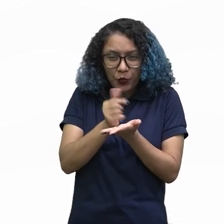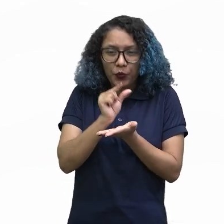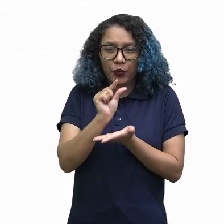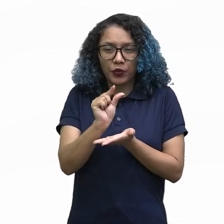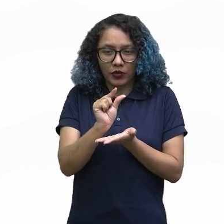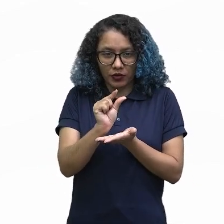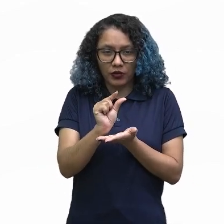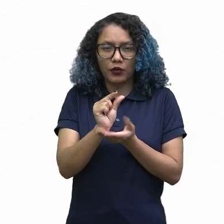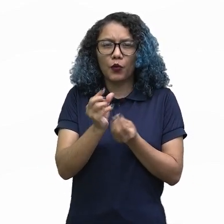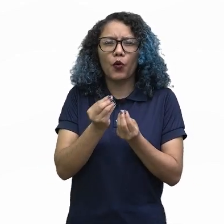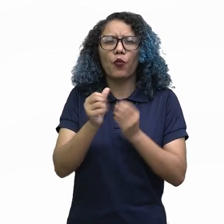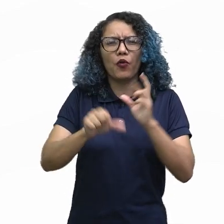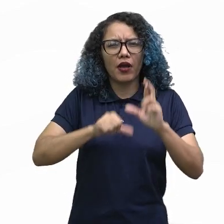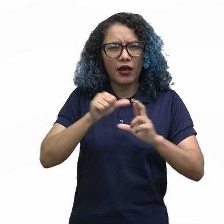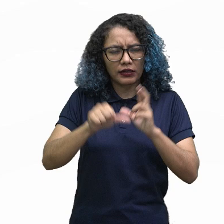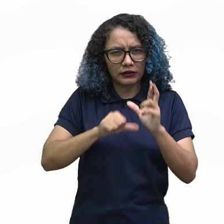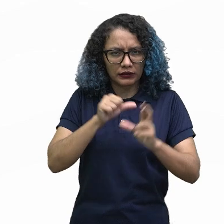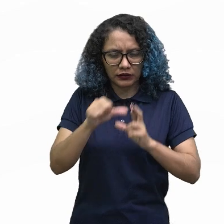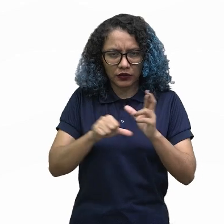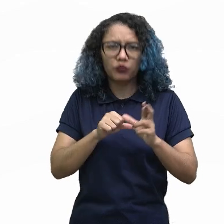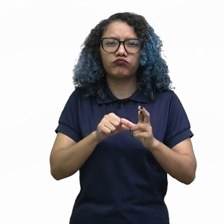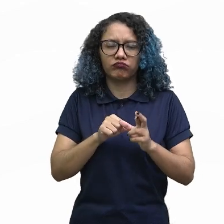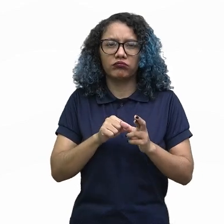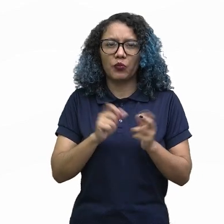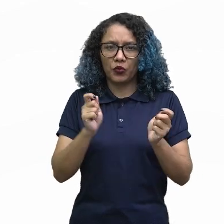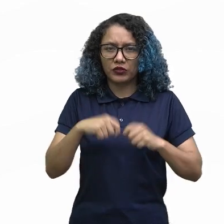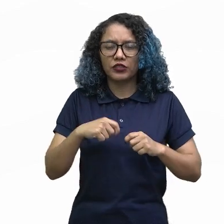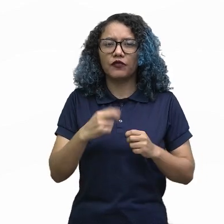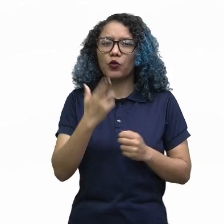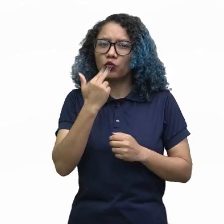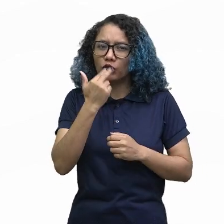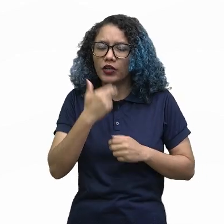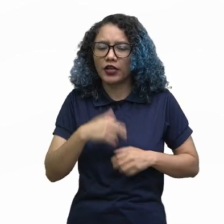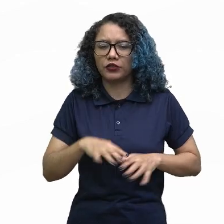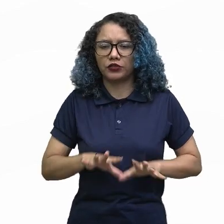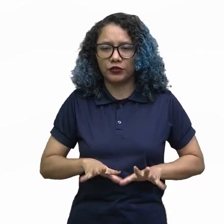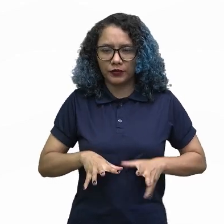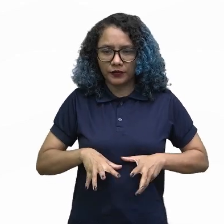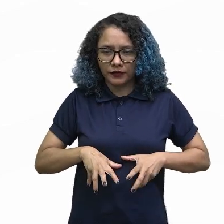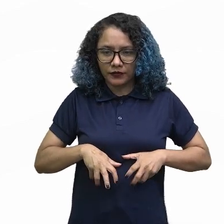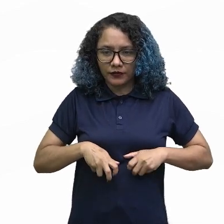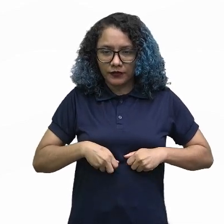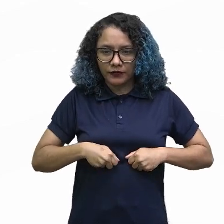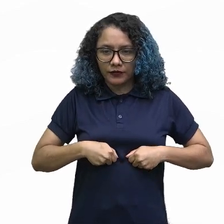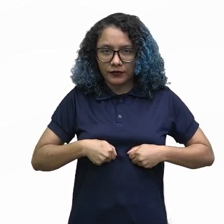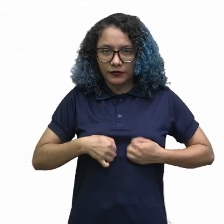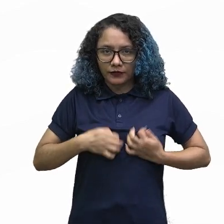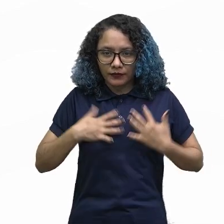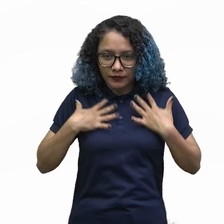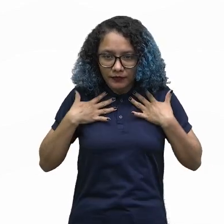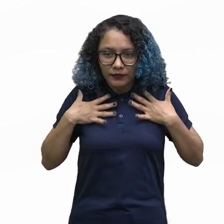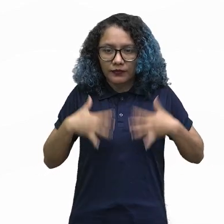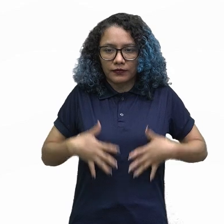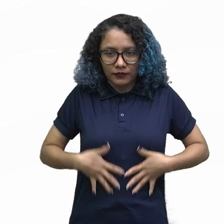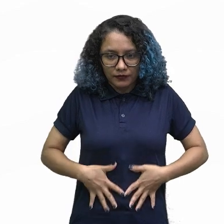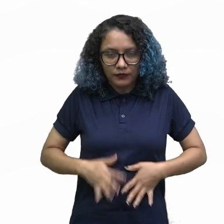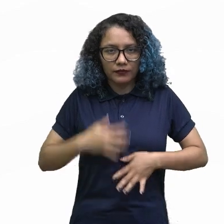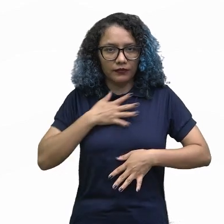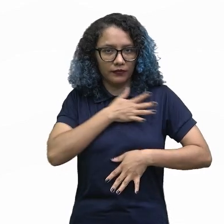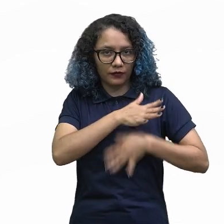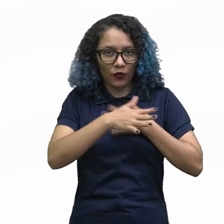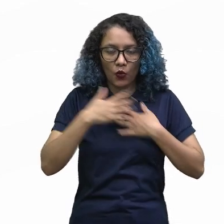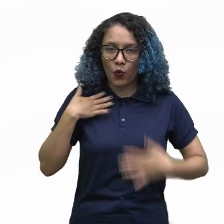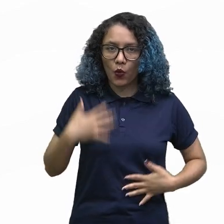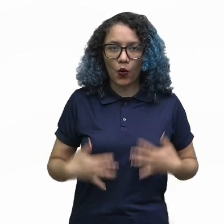reações químicas, para que a gente possa, a partir daí, absorver esse nutriente que a gente precisa, tá bom? Então, relembramos aí um pouco mais